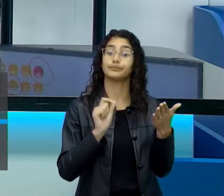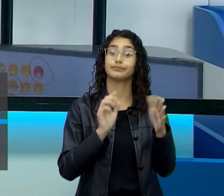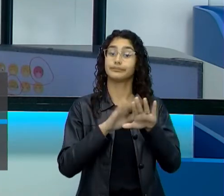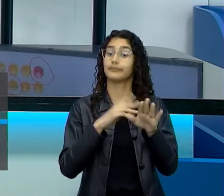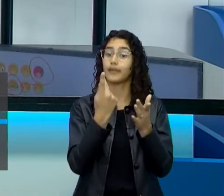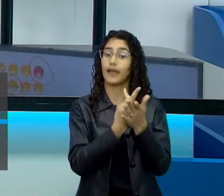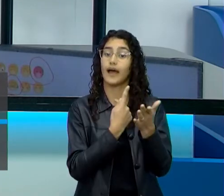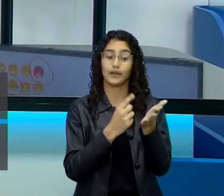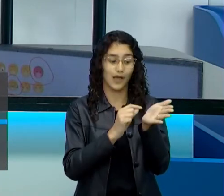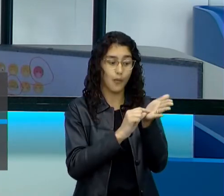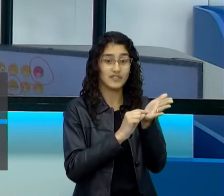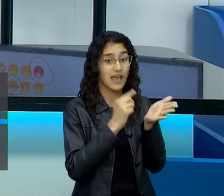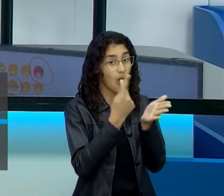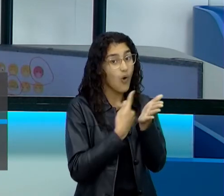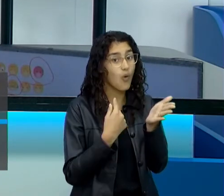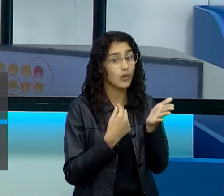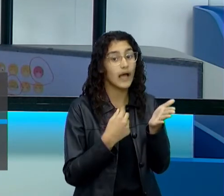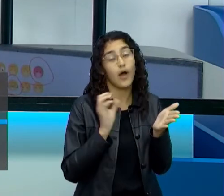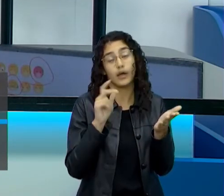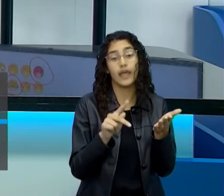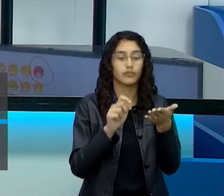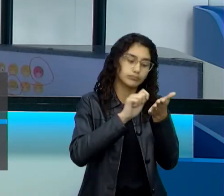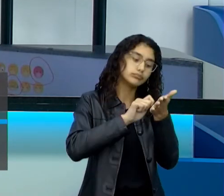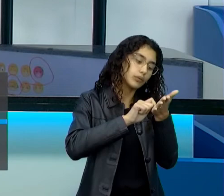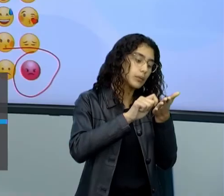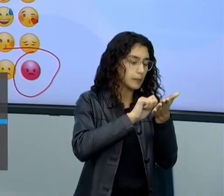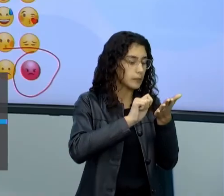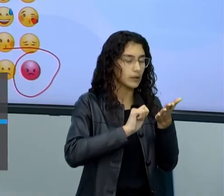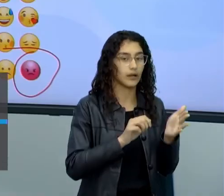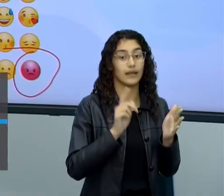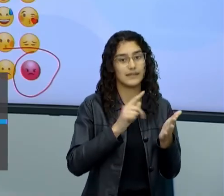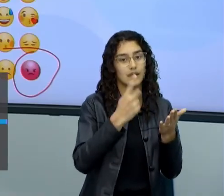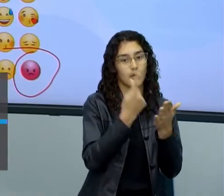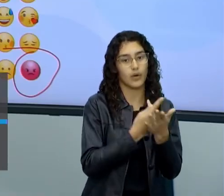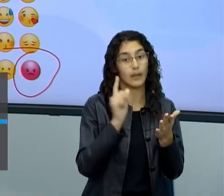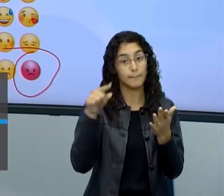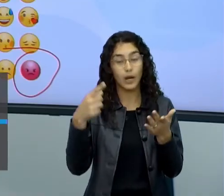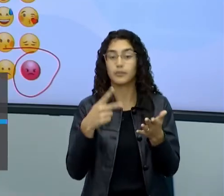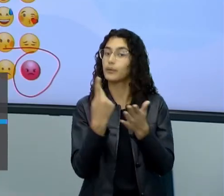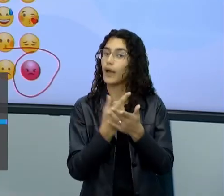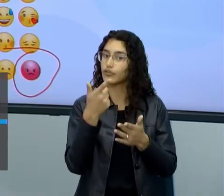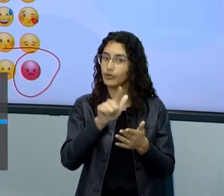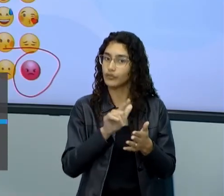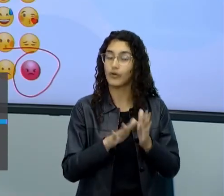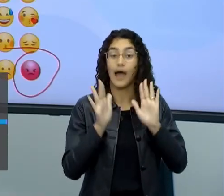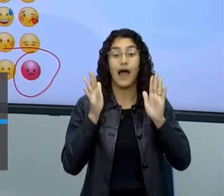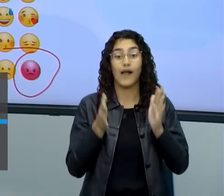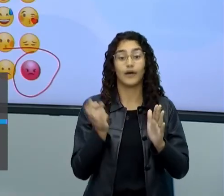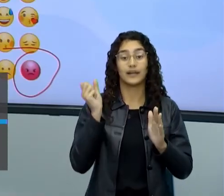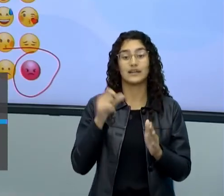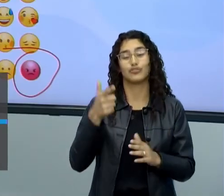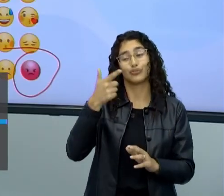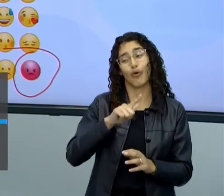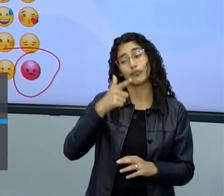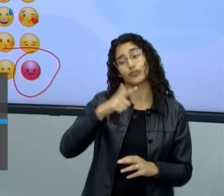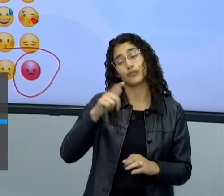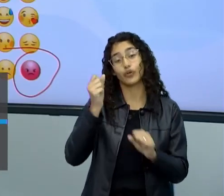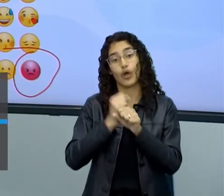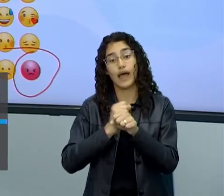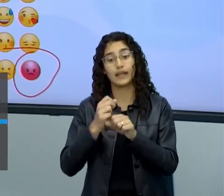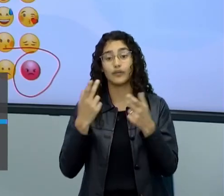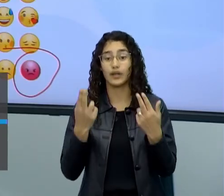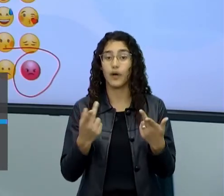o seguinte, arruma aqui, você errou. Ah, tá, beleza, vou arrumar, professor. Na próxima vez você não erra mais aquilo. Exatamente. Agora, puxa, de novo, todo ano